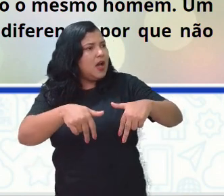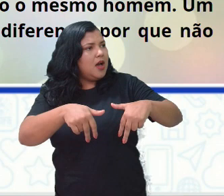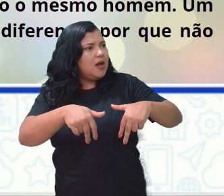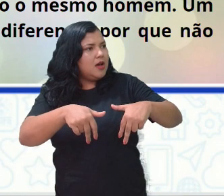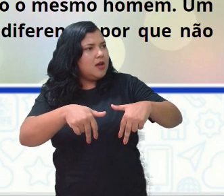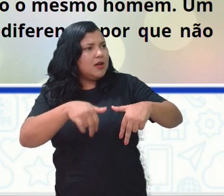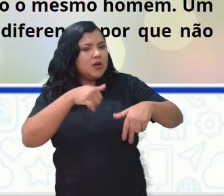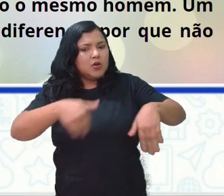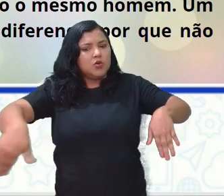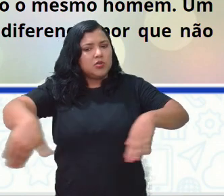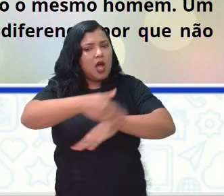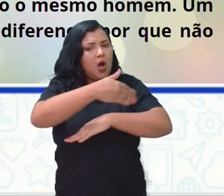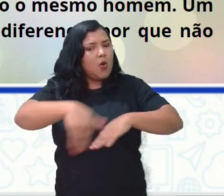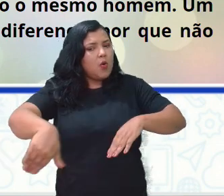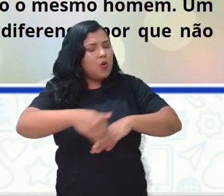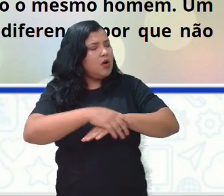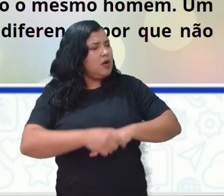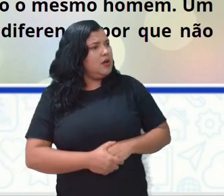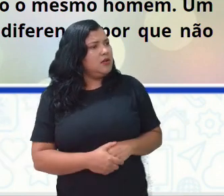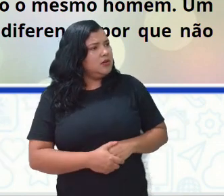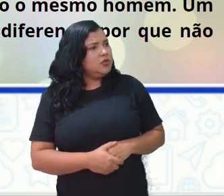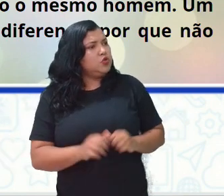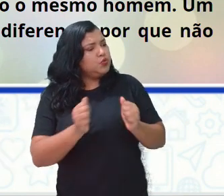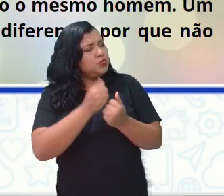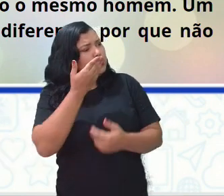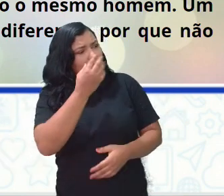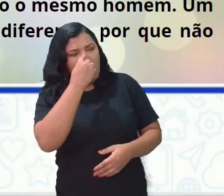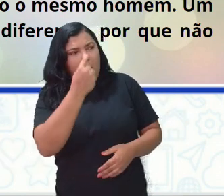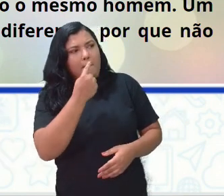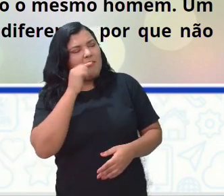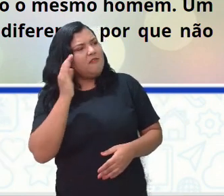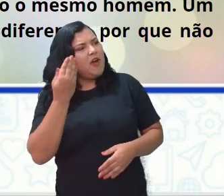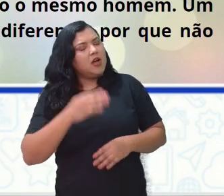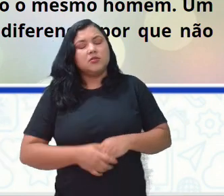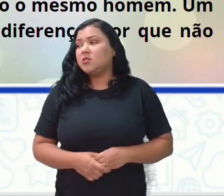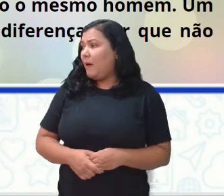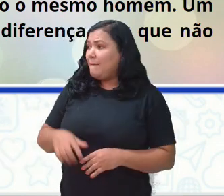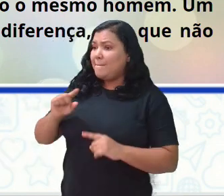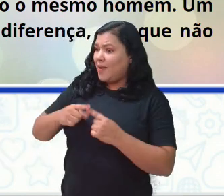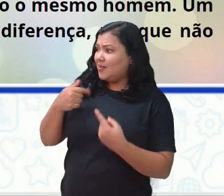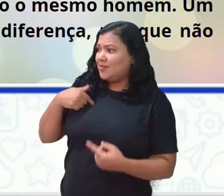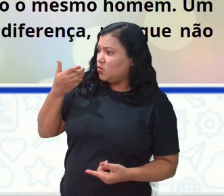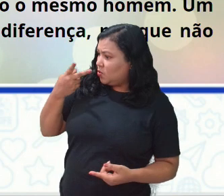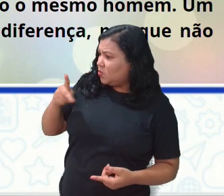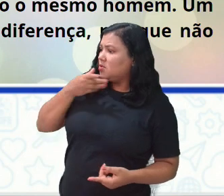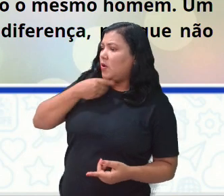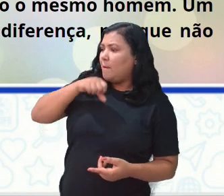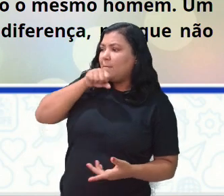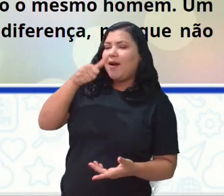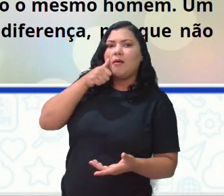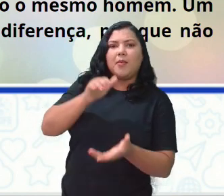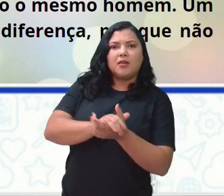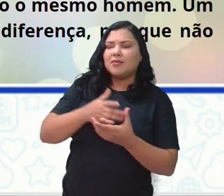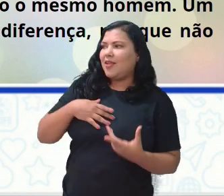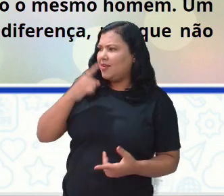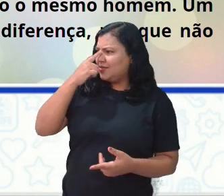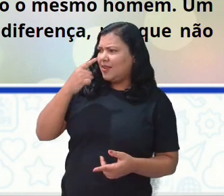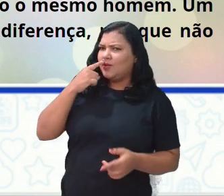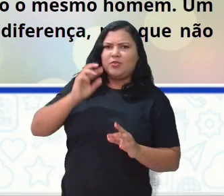não sou um homem, sou eu, o marido dela, o seu pai. Continua o mesmo homem, o nariz de borracha não